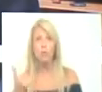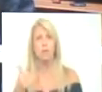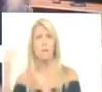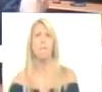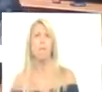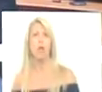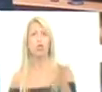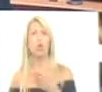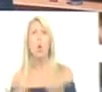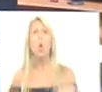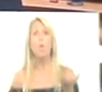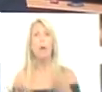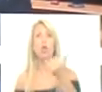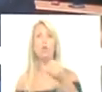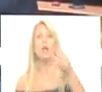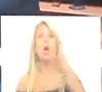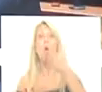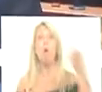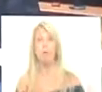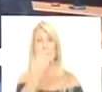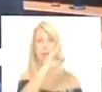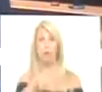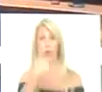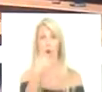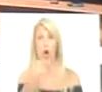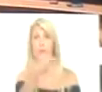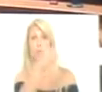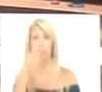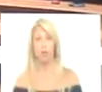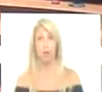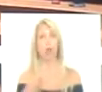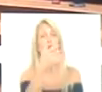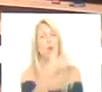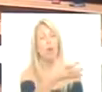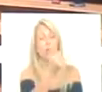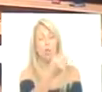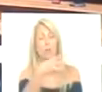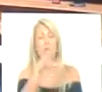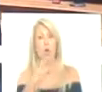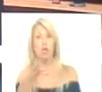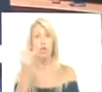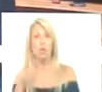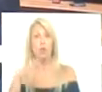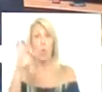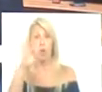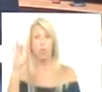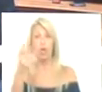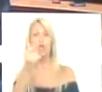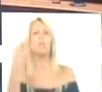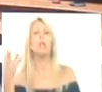2011. 7,9% em 2011, 2,8% em 2012. Três vezes